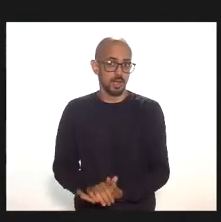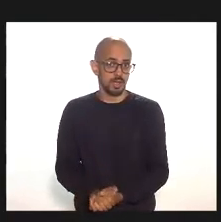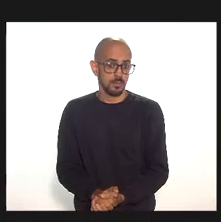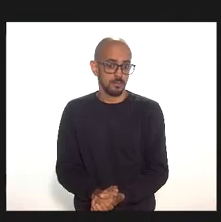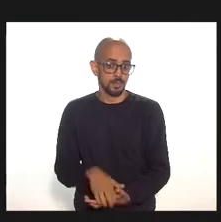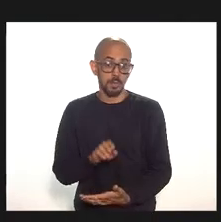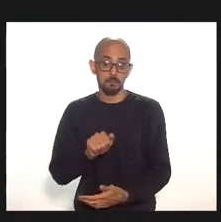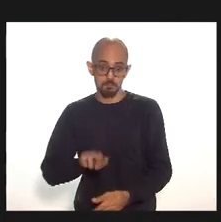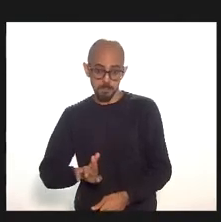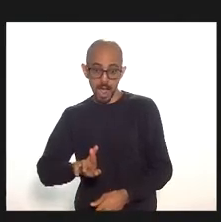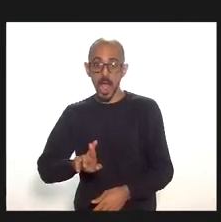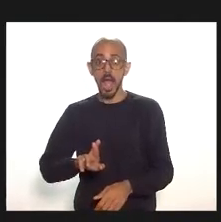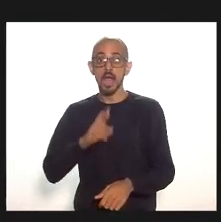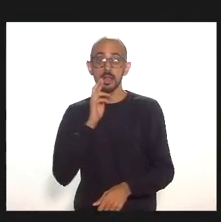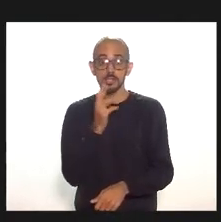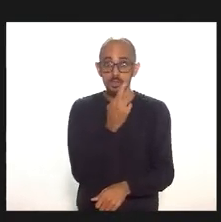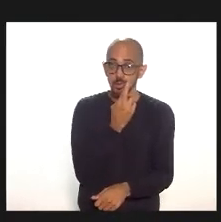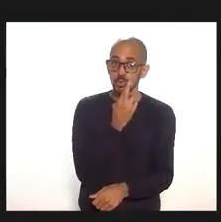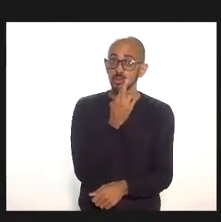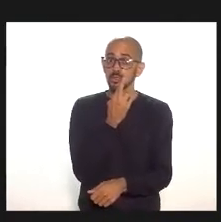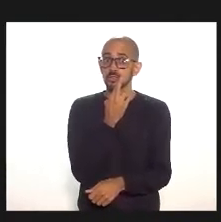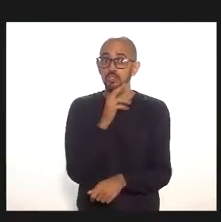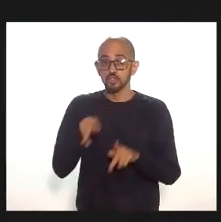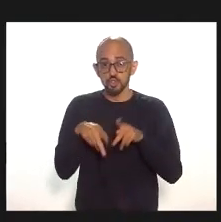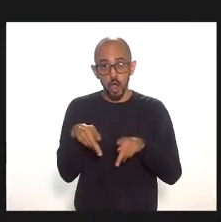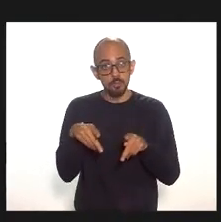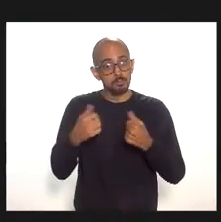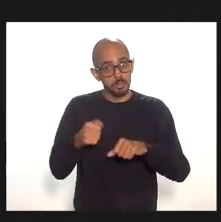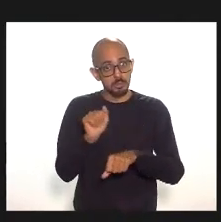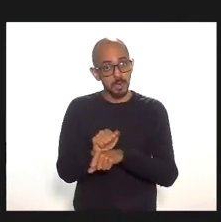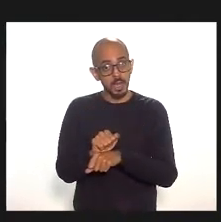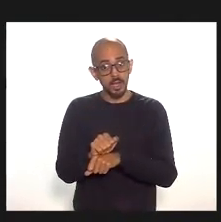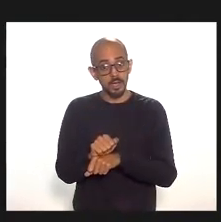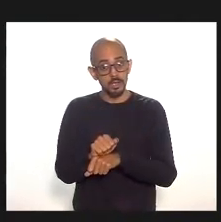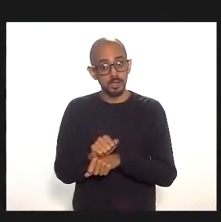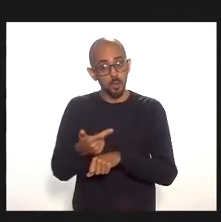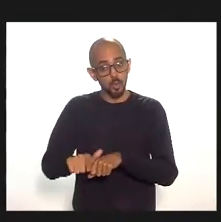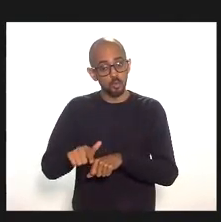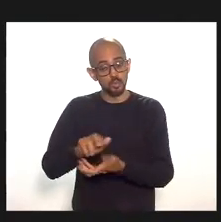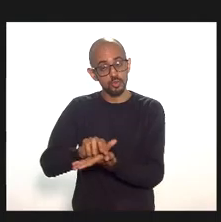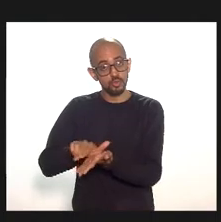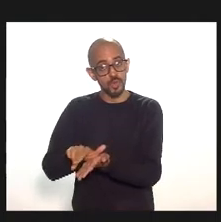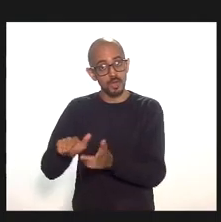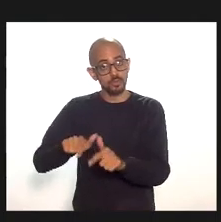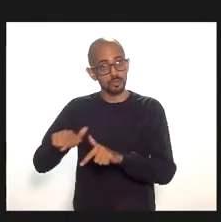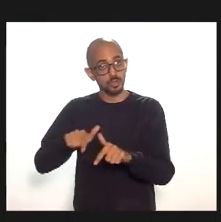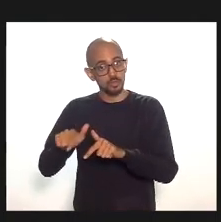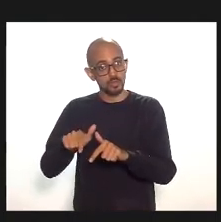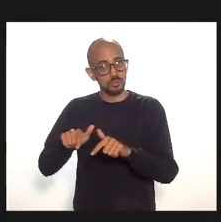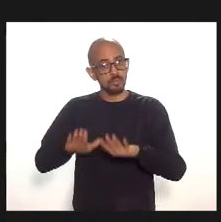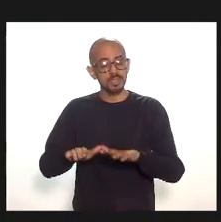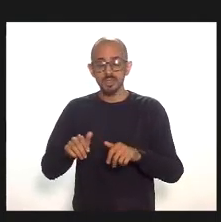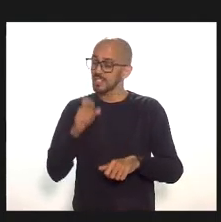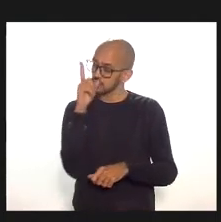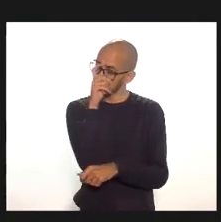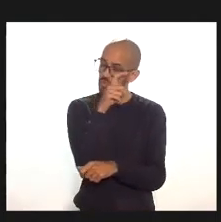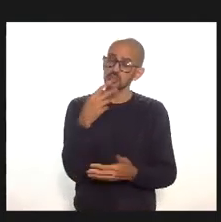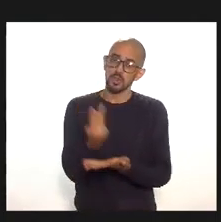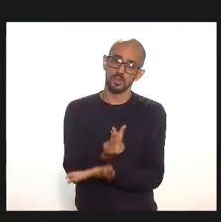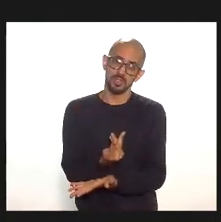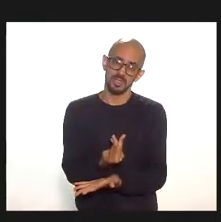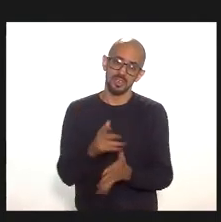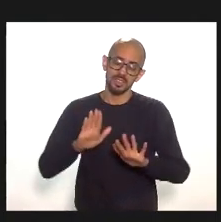Bares, lanchonetes, restaurantes, shoppings, outros serviços, o que tem se mostrado muito difícil de acontecer.